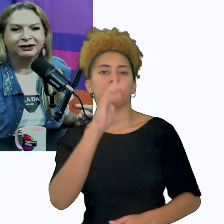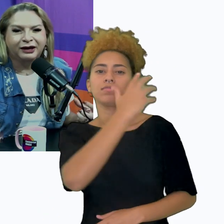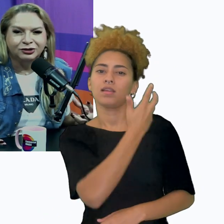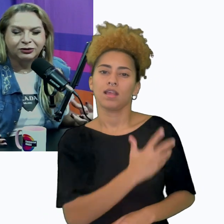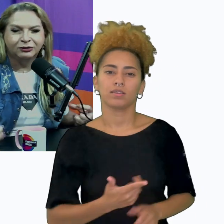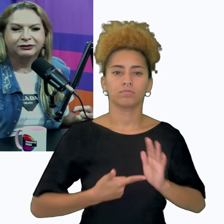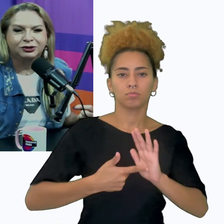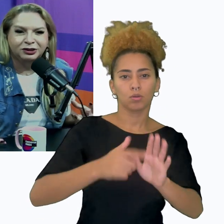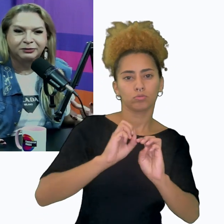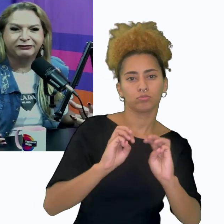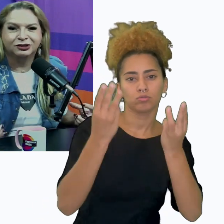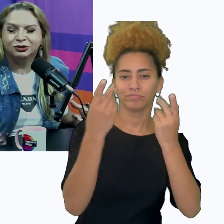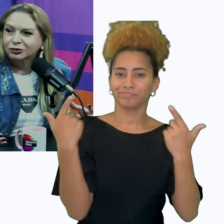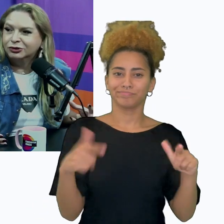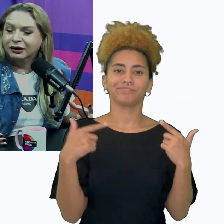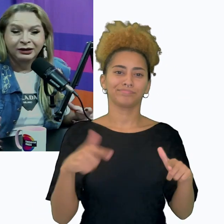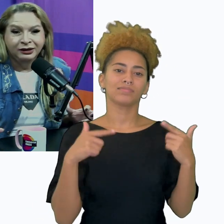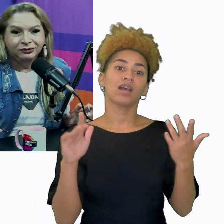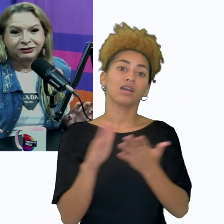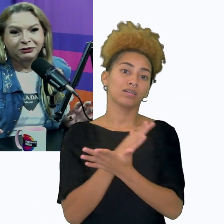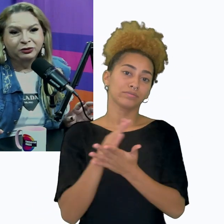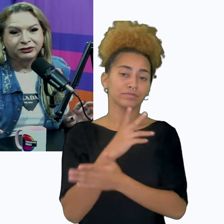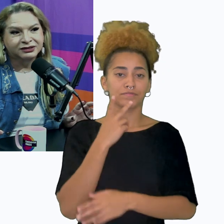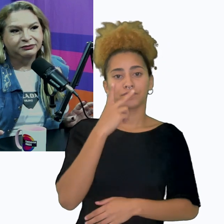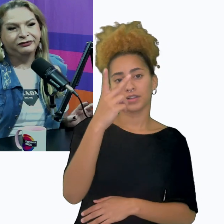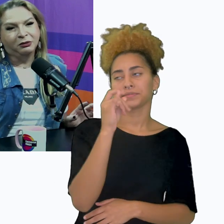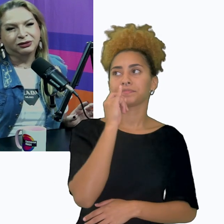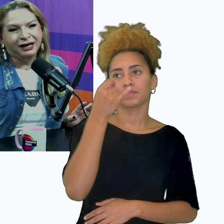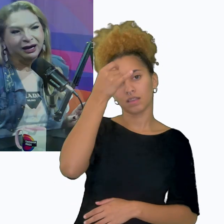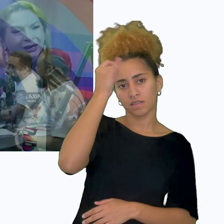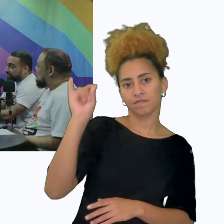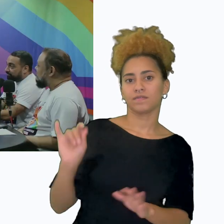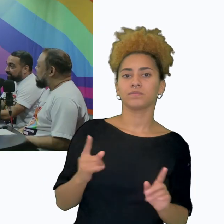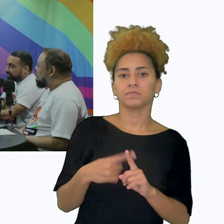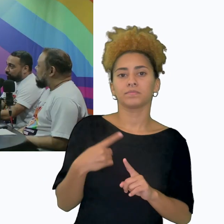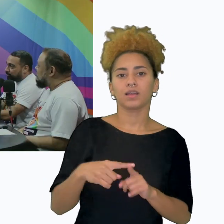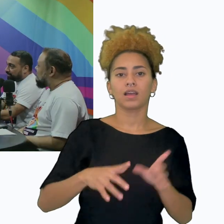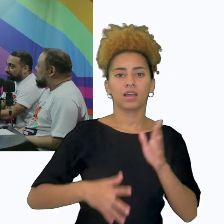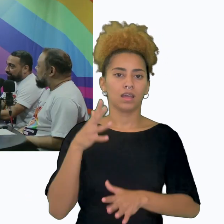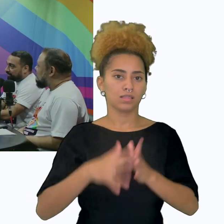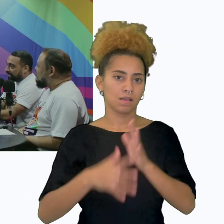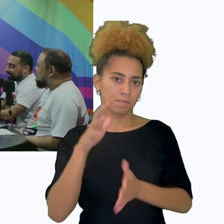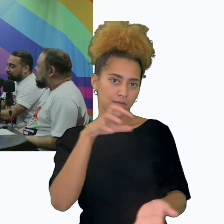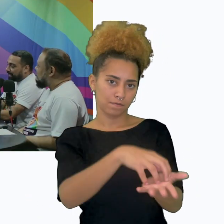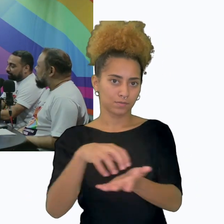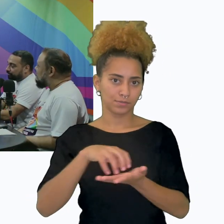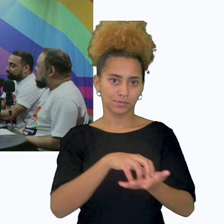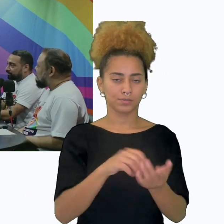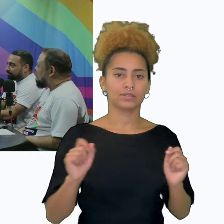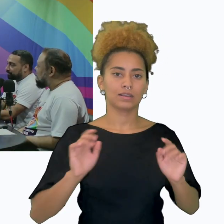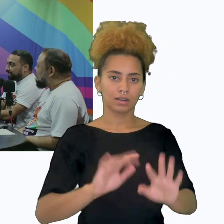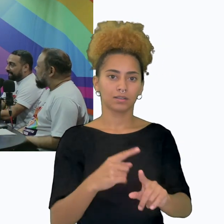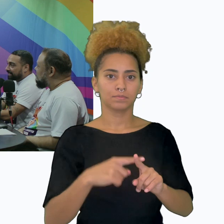colocar drag, de colocar travesti pra fazer show, de colocar... Não tem muito. Tem assim, umas que até dizem que evitam porque atrapalham no